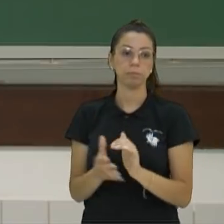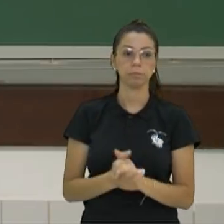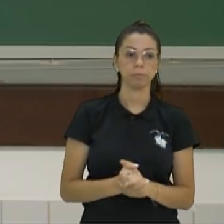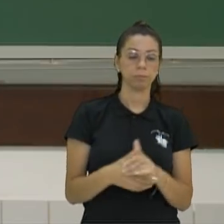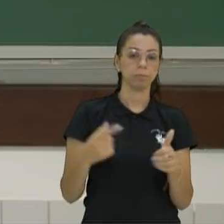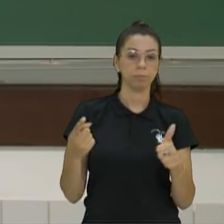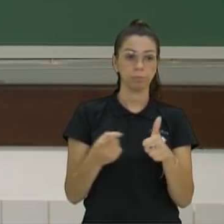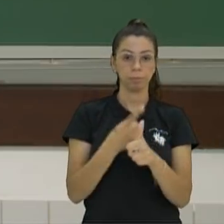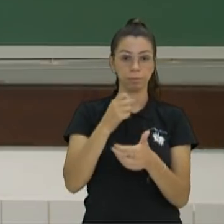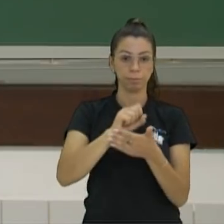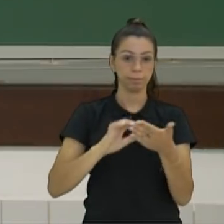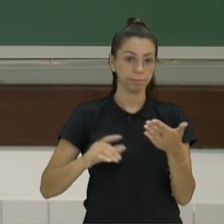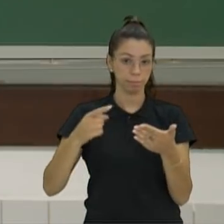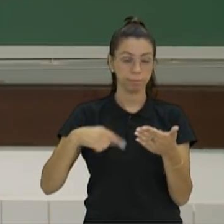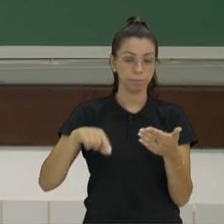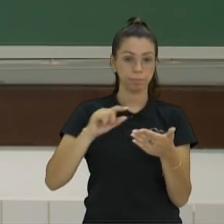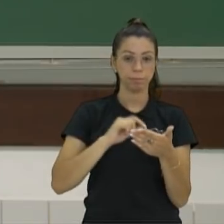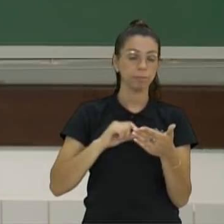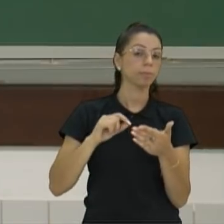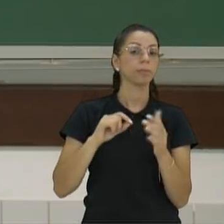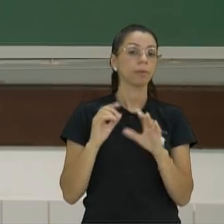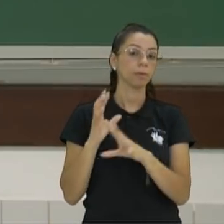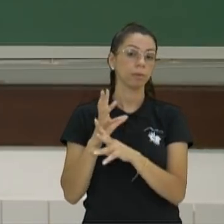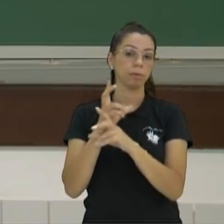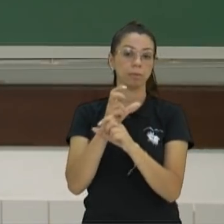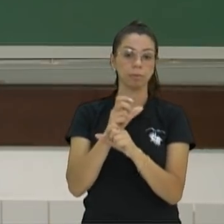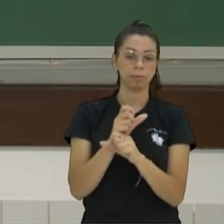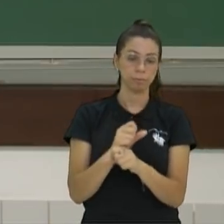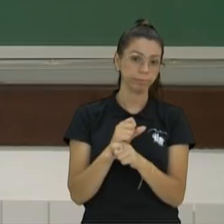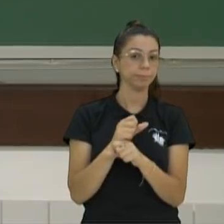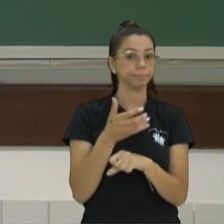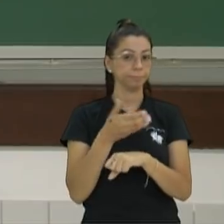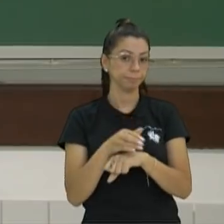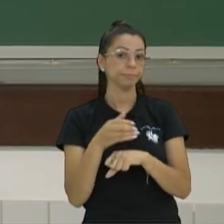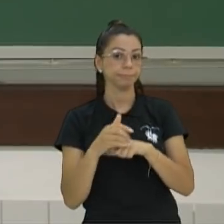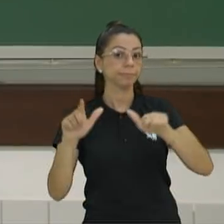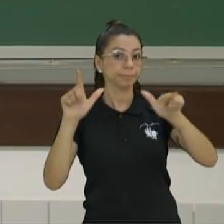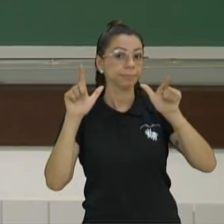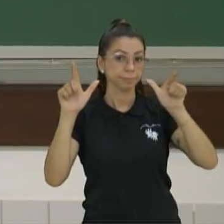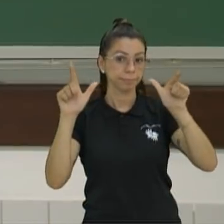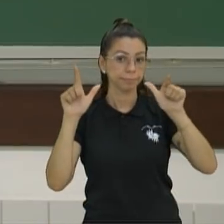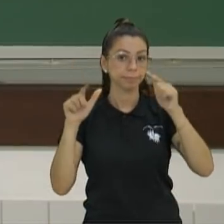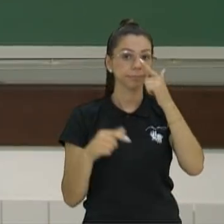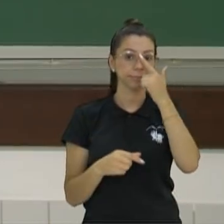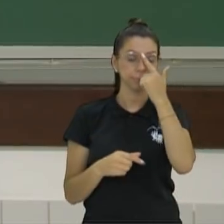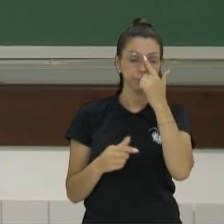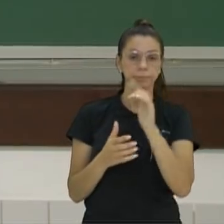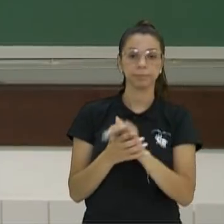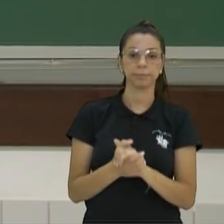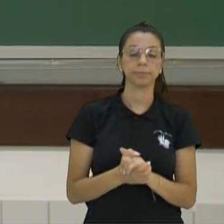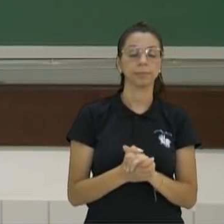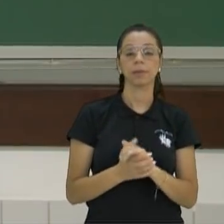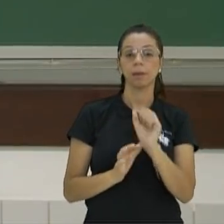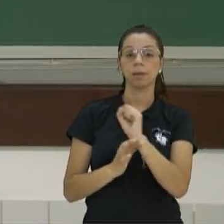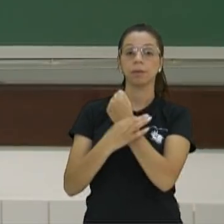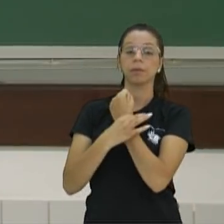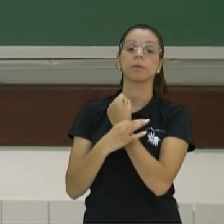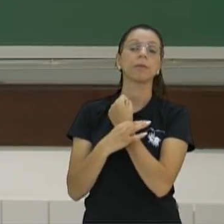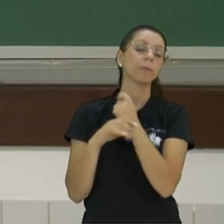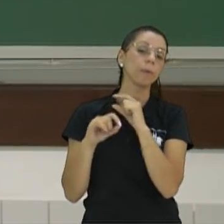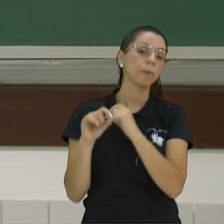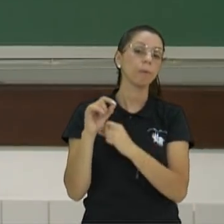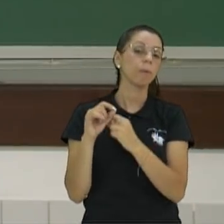Primeiro exercício nosso, então, nessa nossa revisão sobre as práticas de aventura. Com relação à segurança,